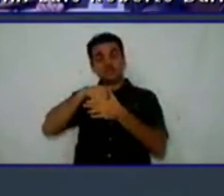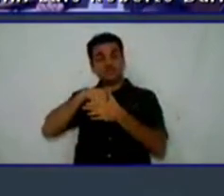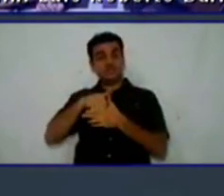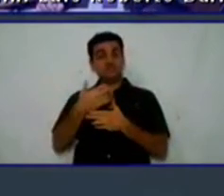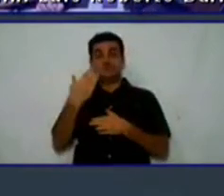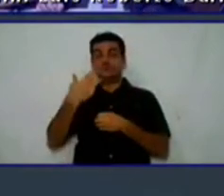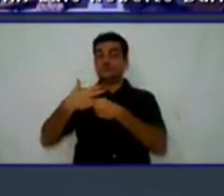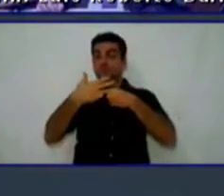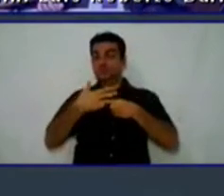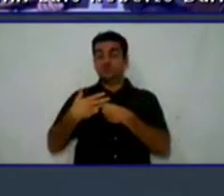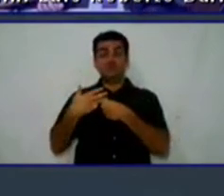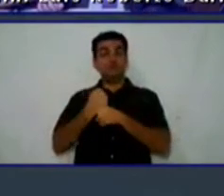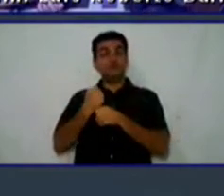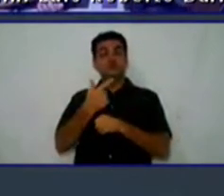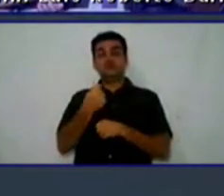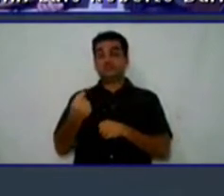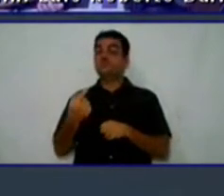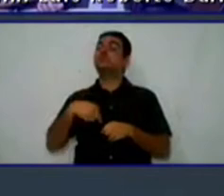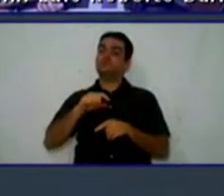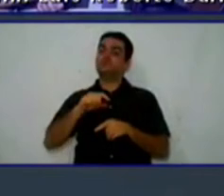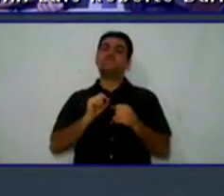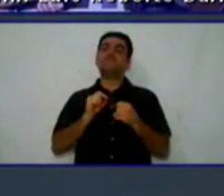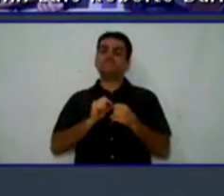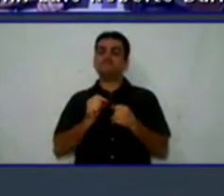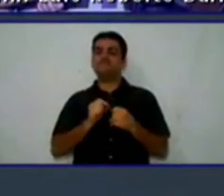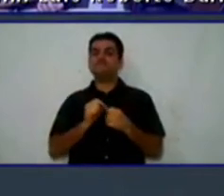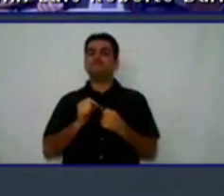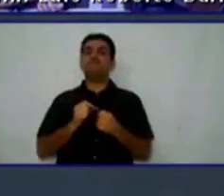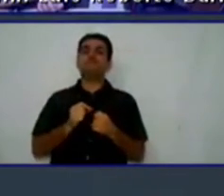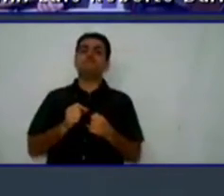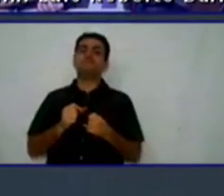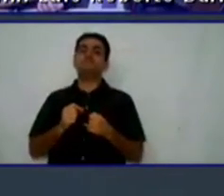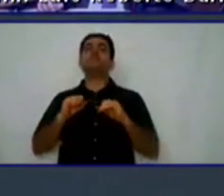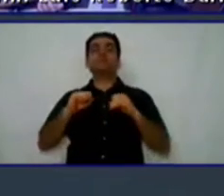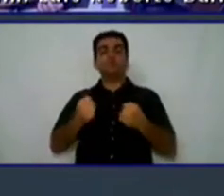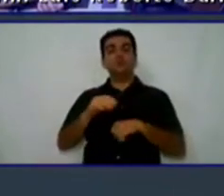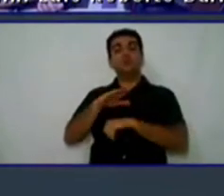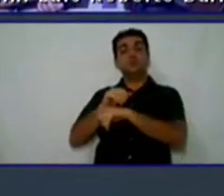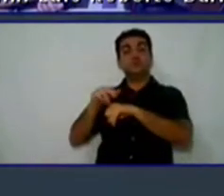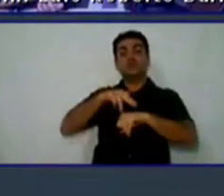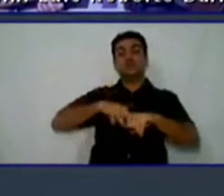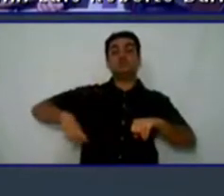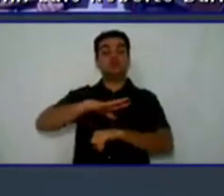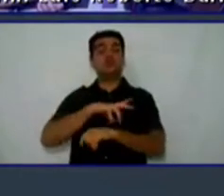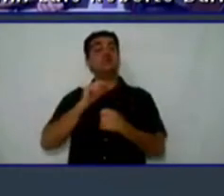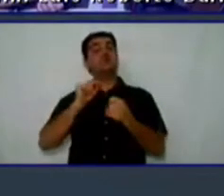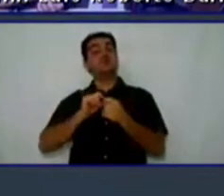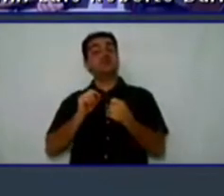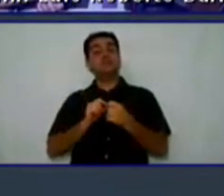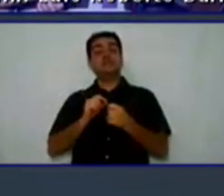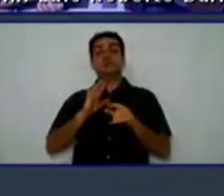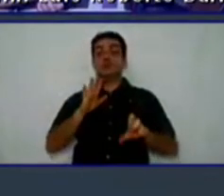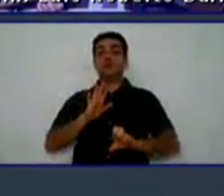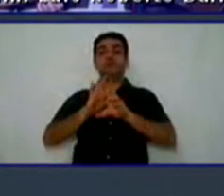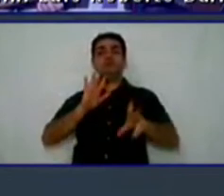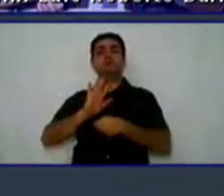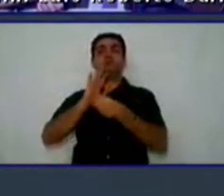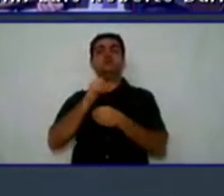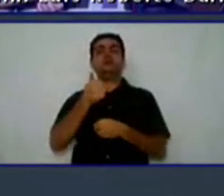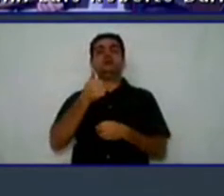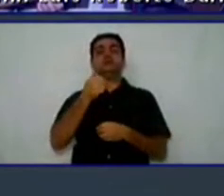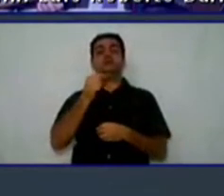municipais de 2020, tivemos uma convocação, o Congresso Nacional fez uma emenda constitucional a